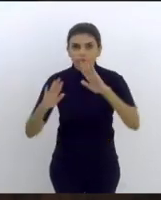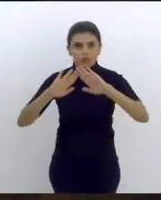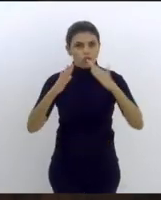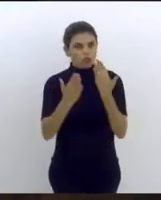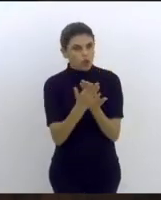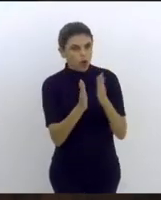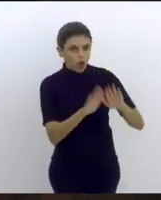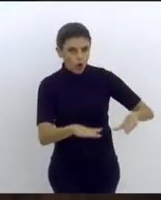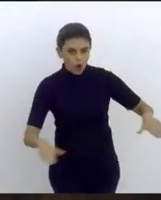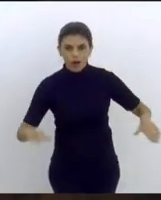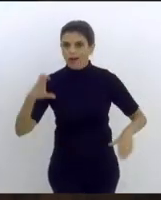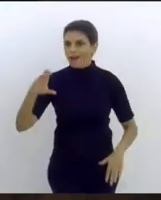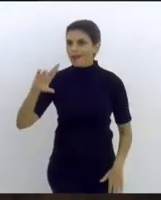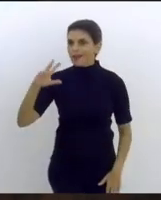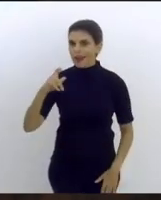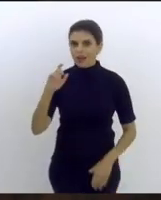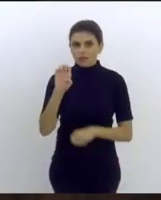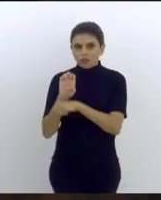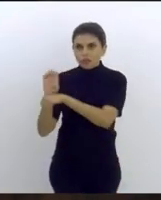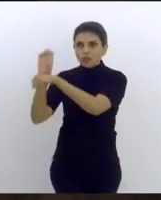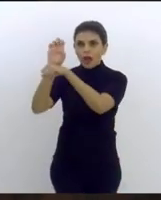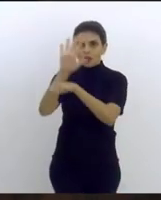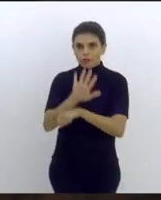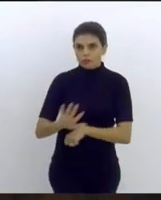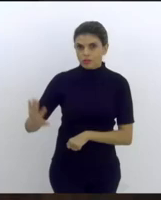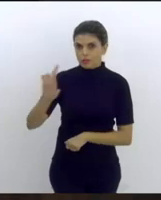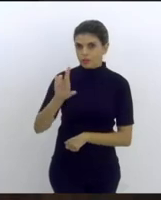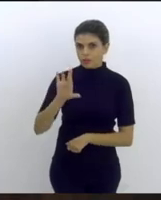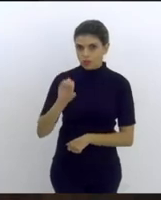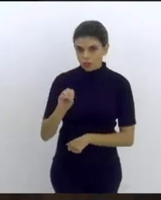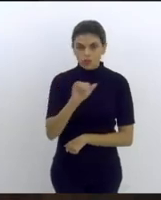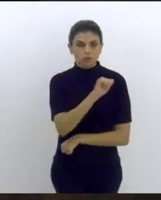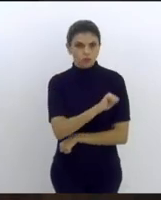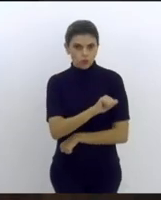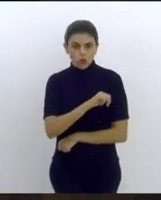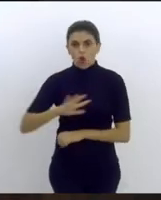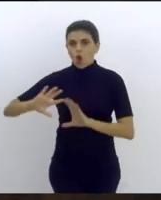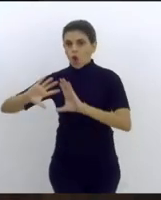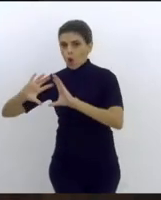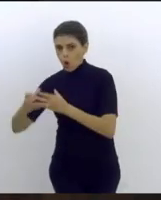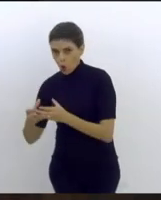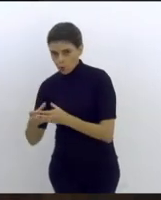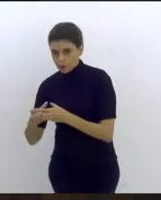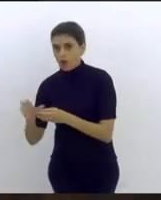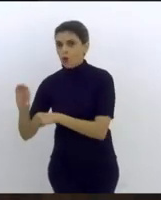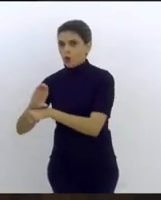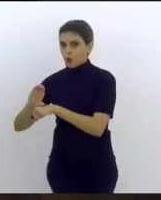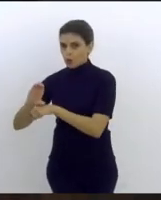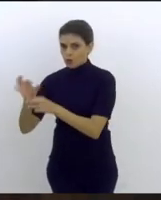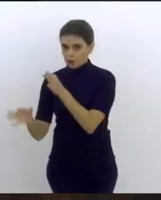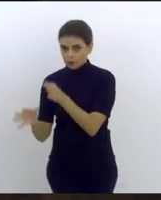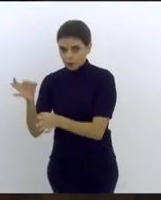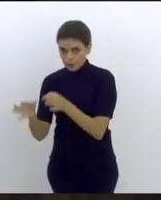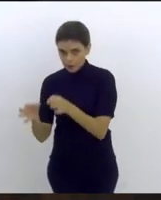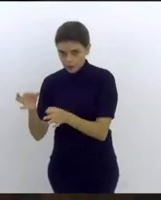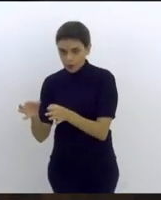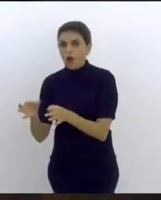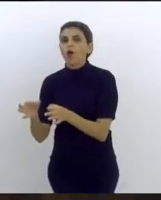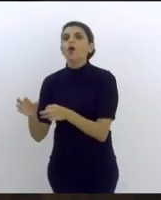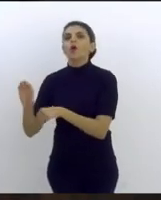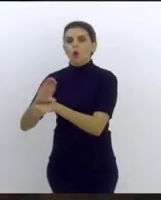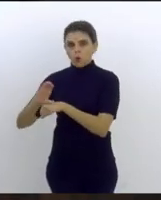localizadas no âmbito do Estado do Rio de Janeiro pareceres das comissões de constituição e justiça pela